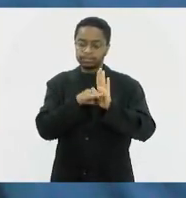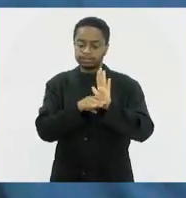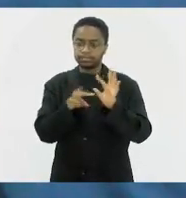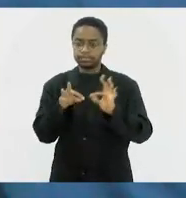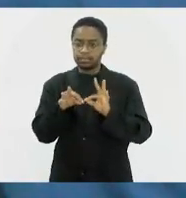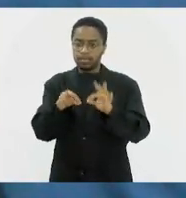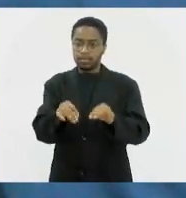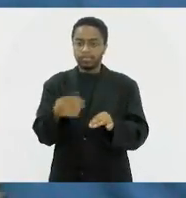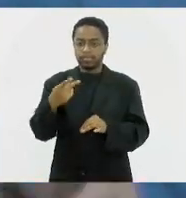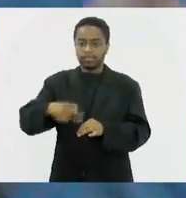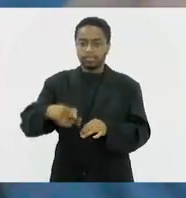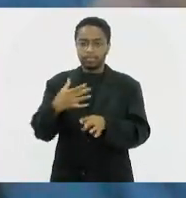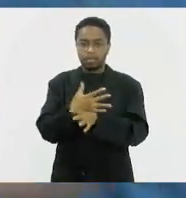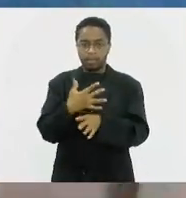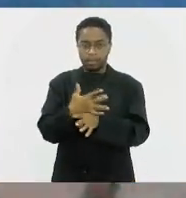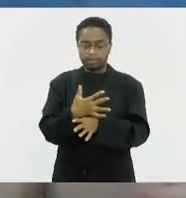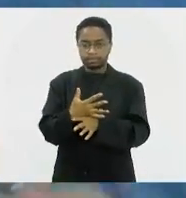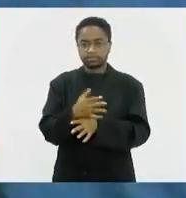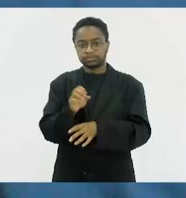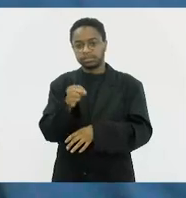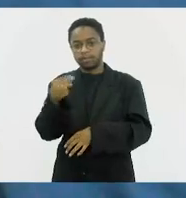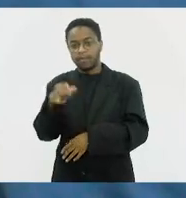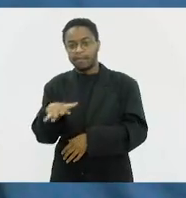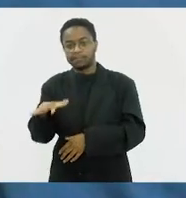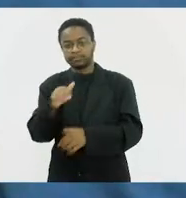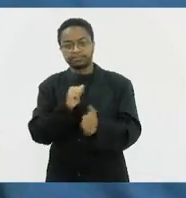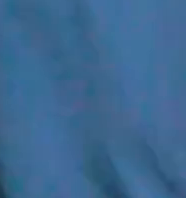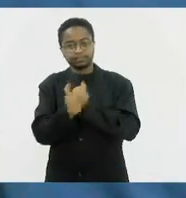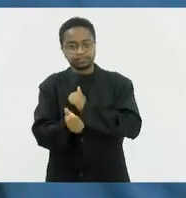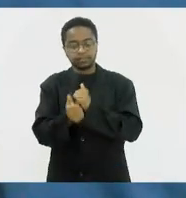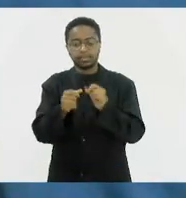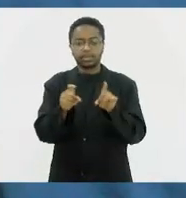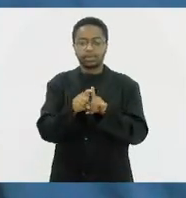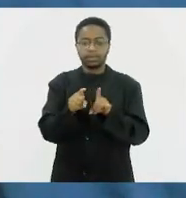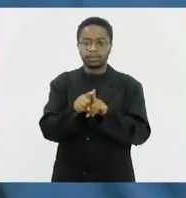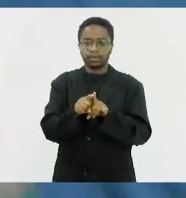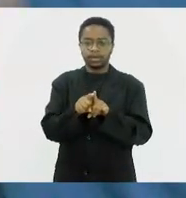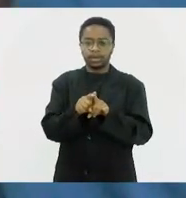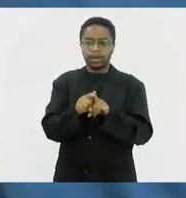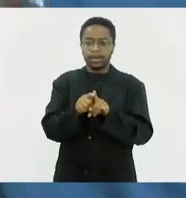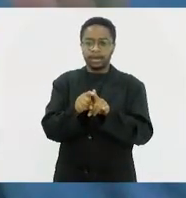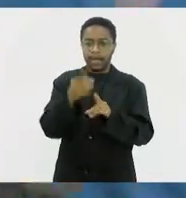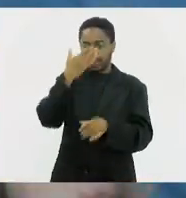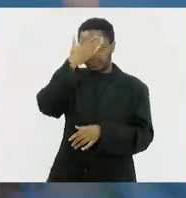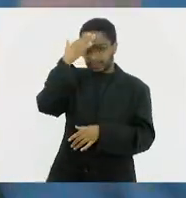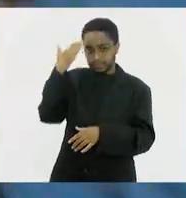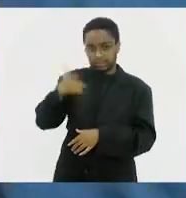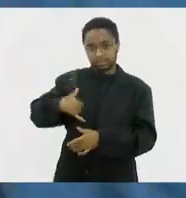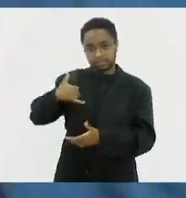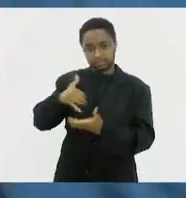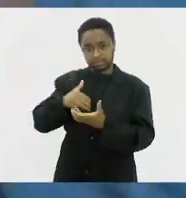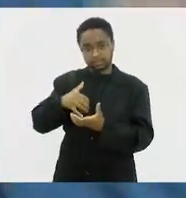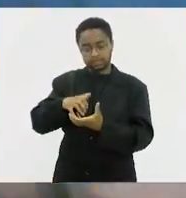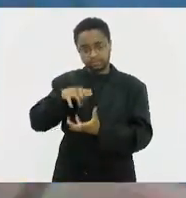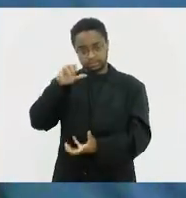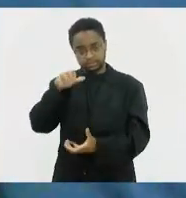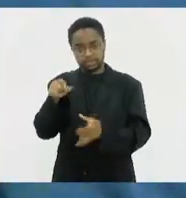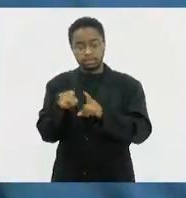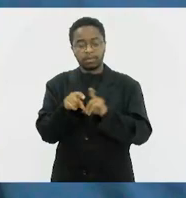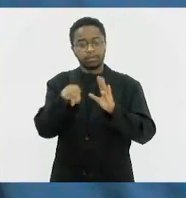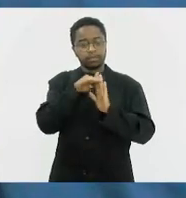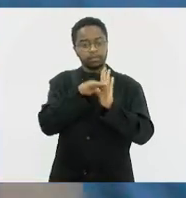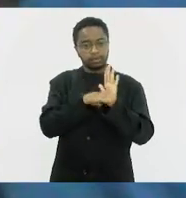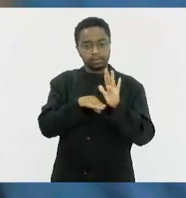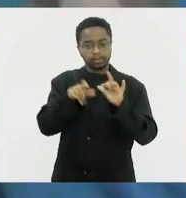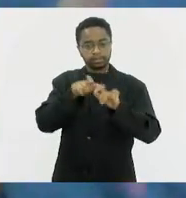cidade tem, seja na parte de esporte e lazer para a terceira idade, seja nos programas de